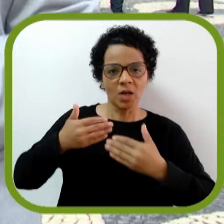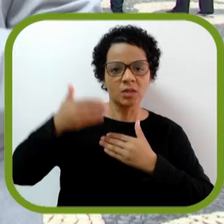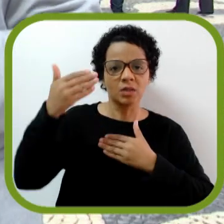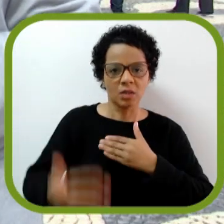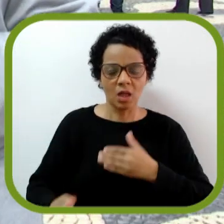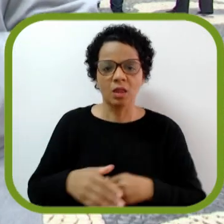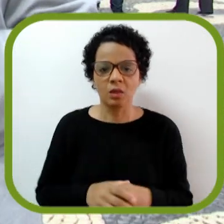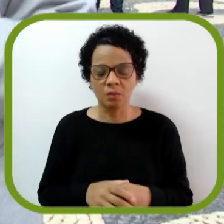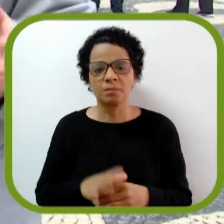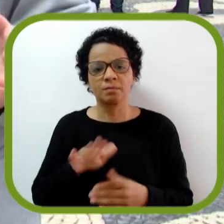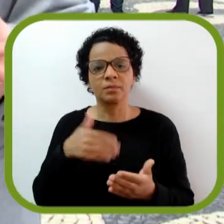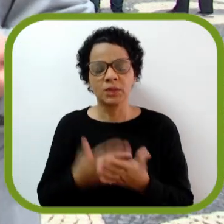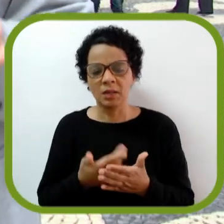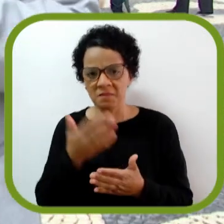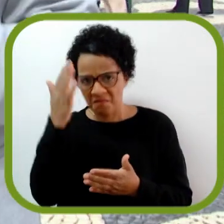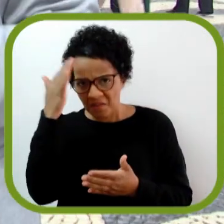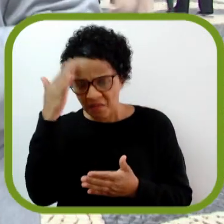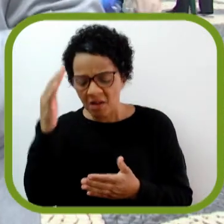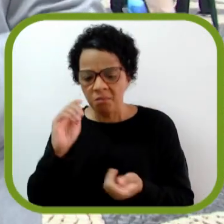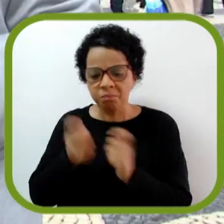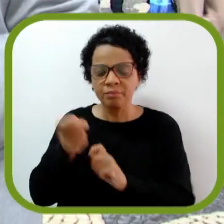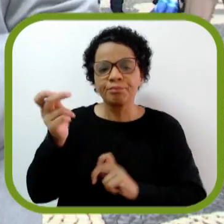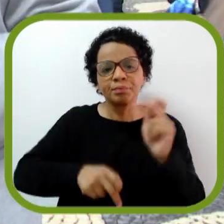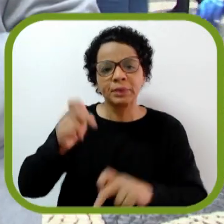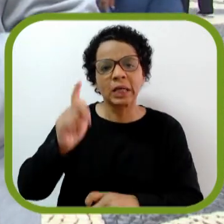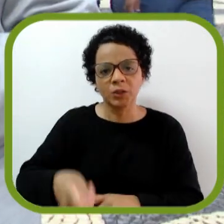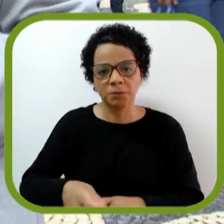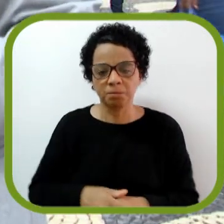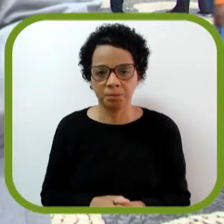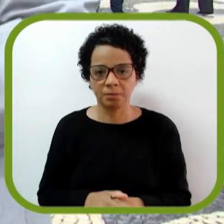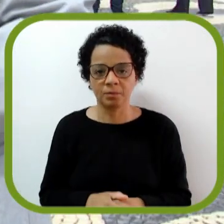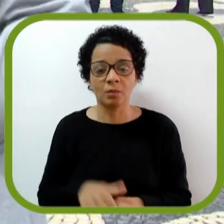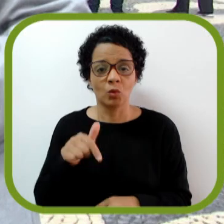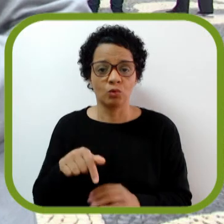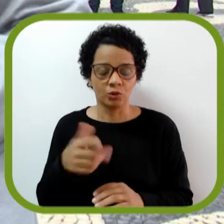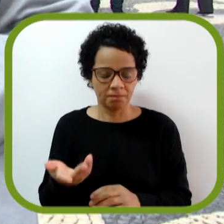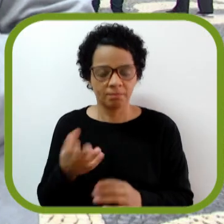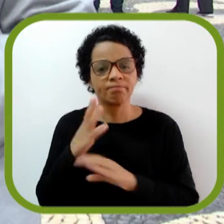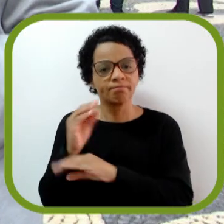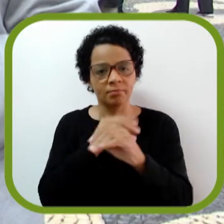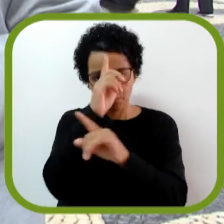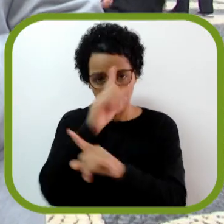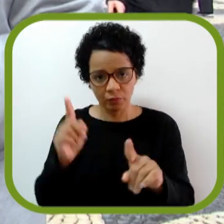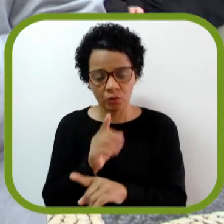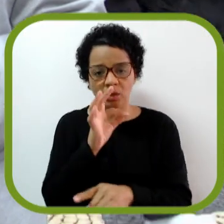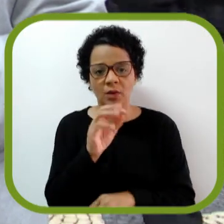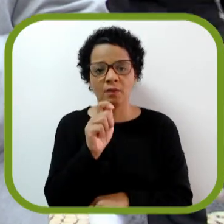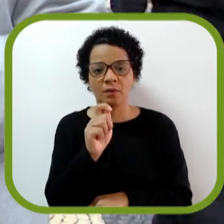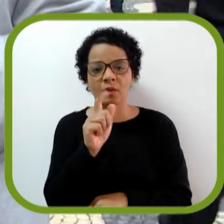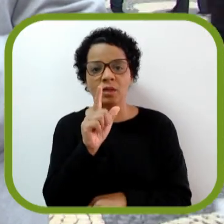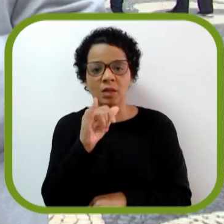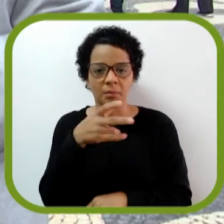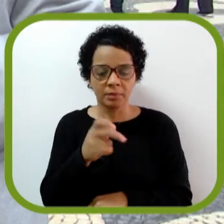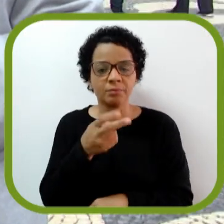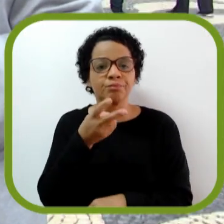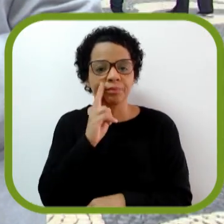vez mais sofisticados e modelos capazes de prever as consequências do evento desta natureza. No Panorâmica de hoje conversamos com o professor